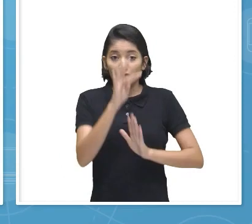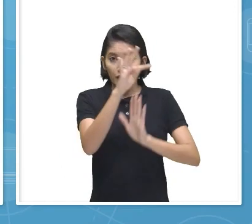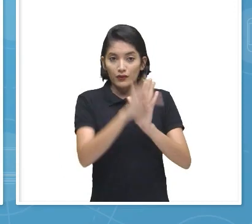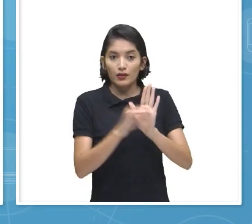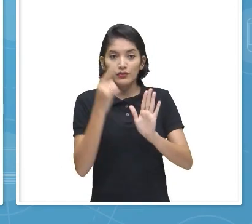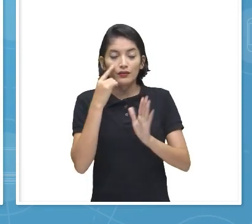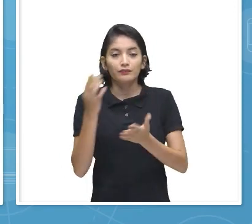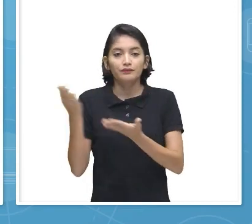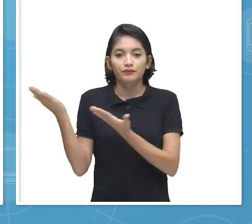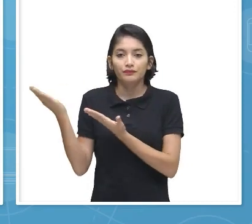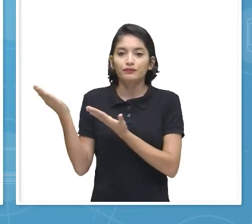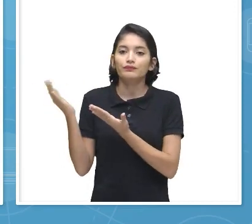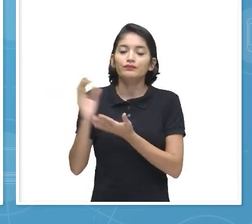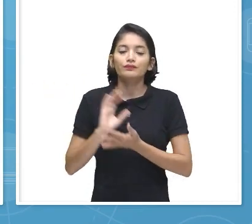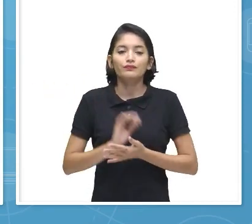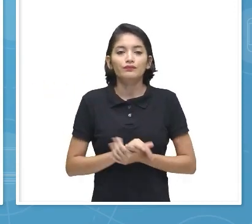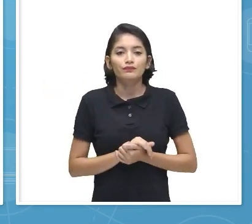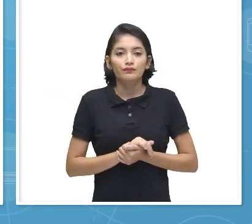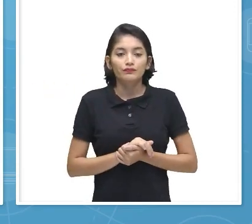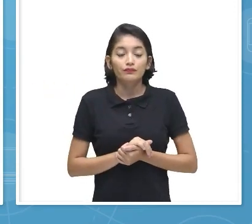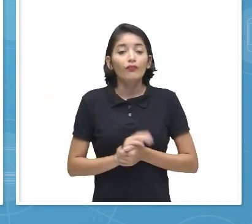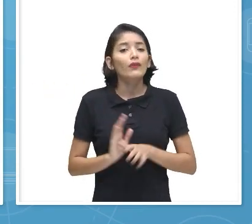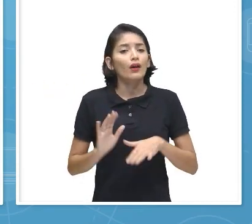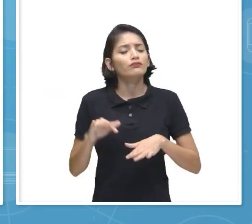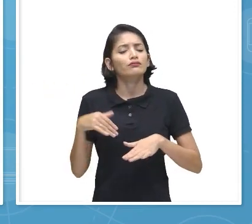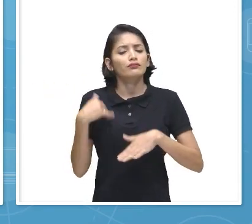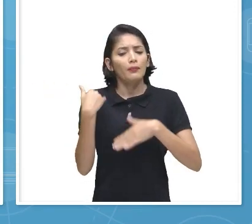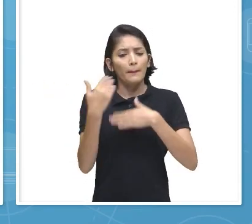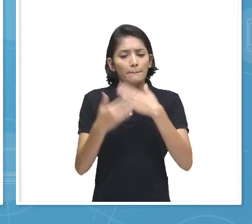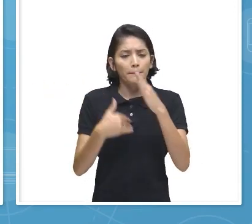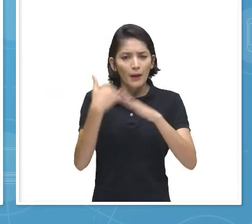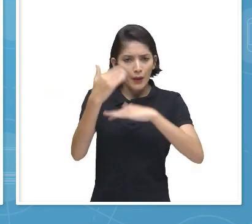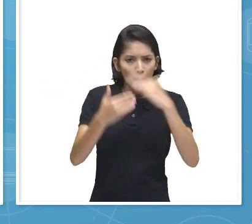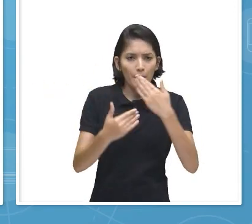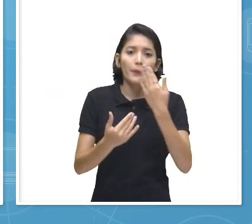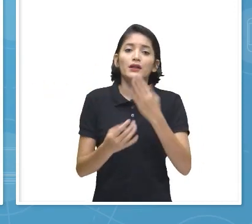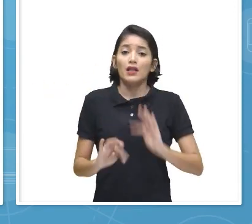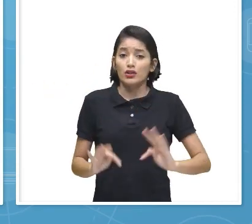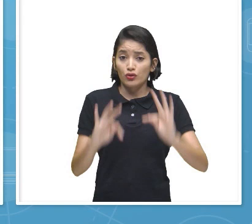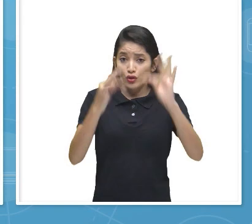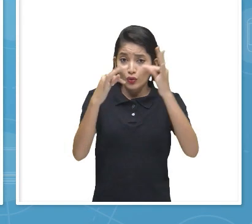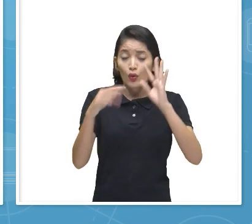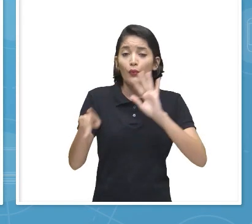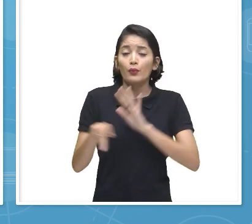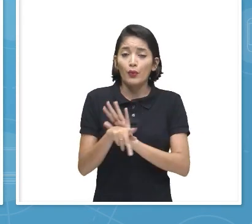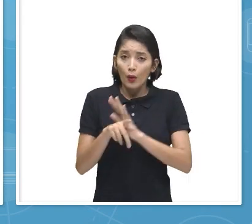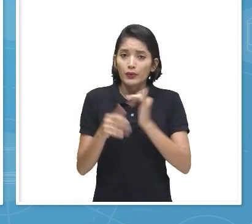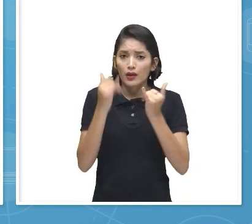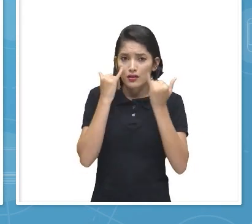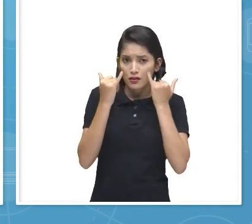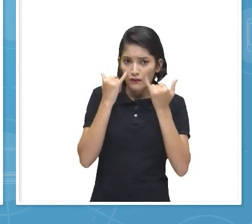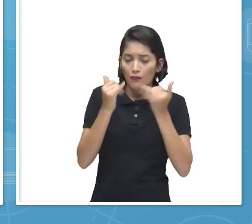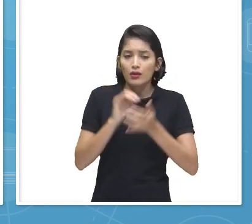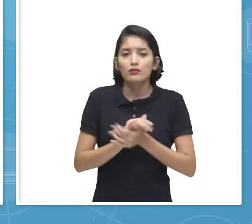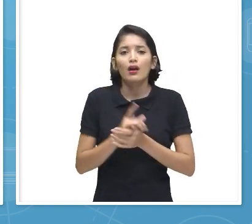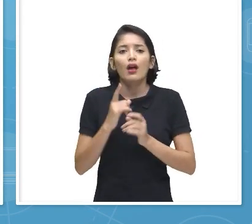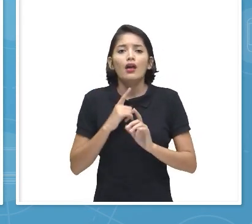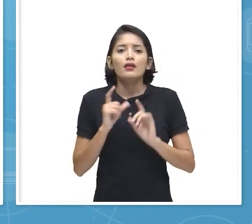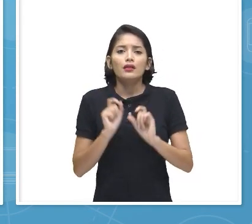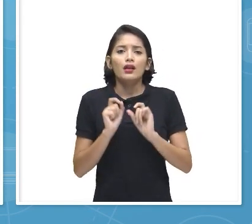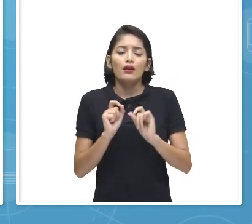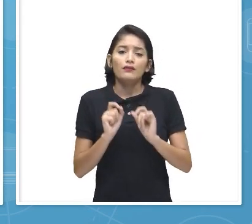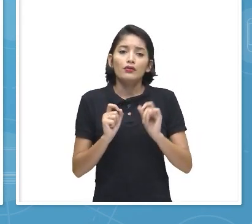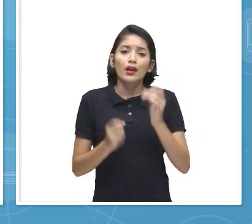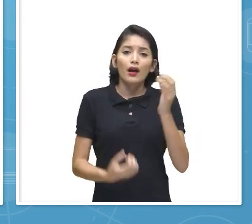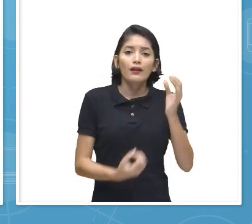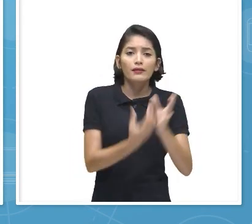vocês. Primeiro ele traz o texto, os avanços nas tecnologias de informação permitiram o controle remoto da produção